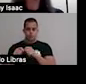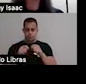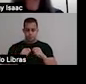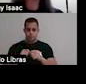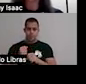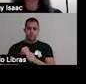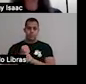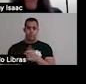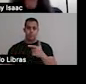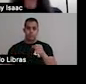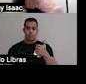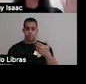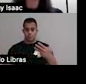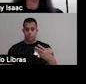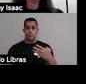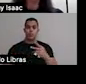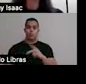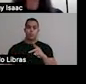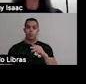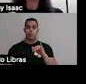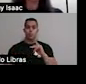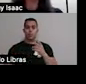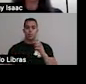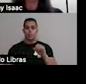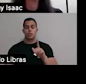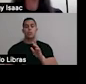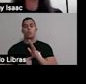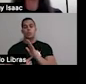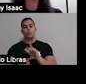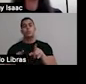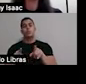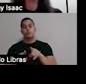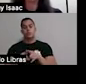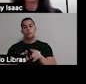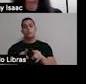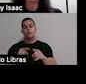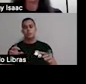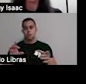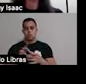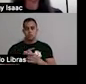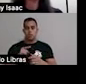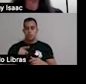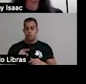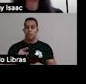o professor Michel, né, também já tinha mostrado essa associação da ativação dessa via de resposta, né, ao